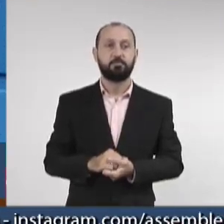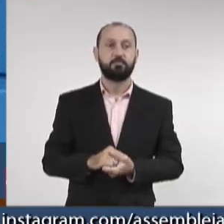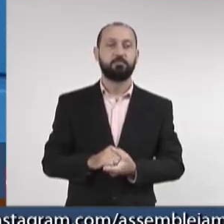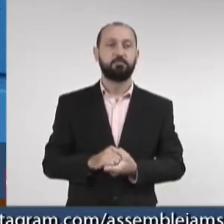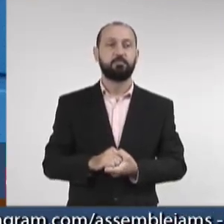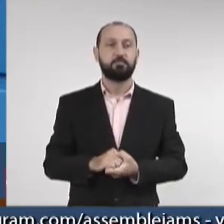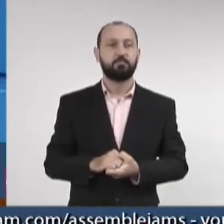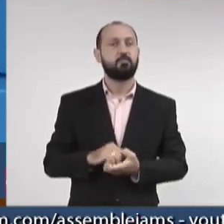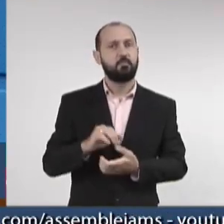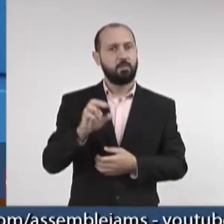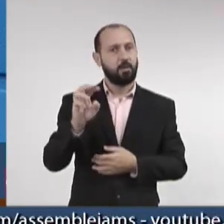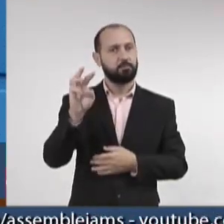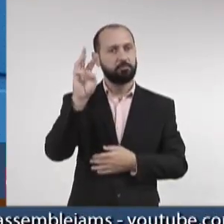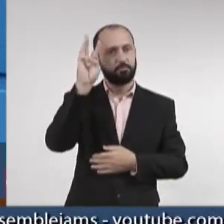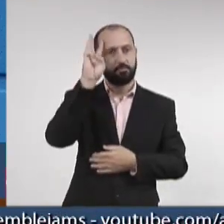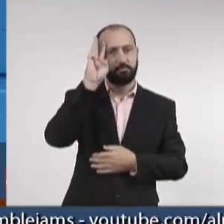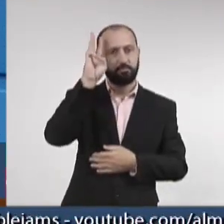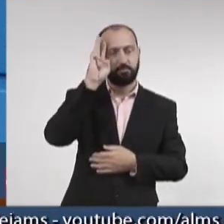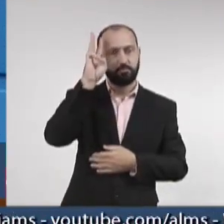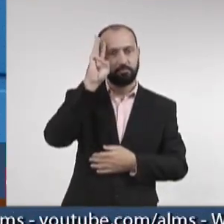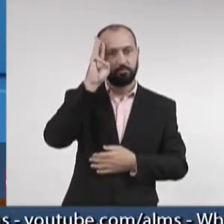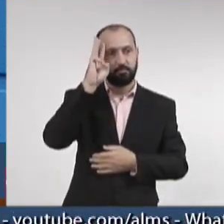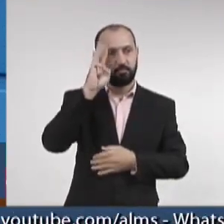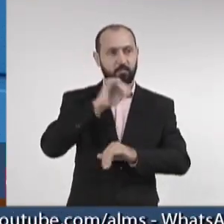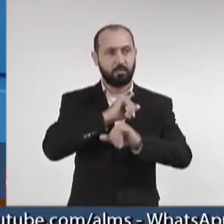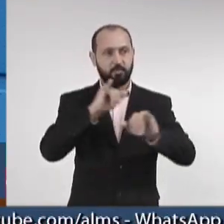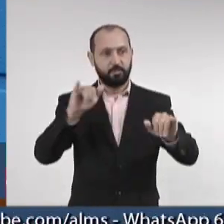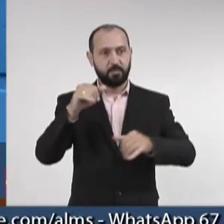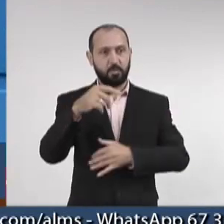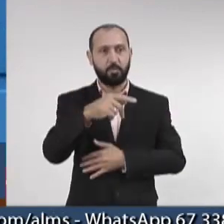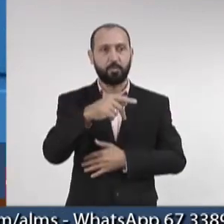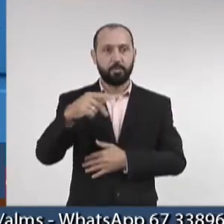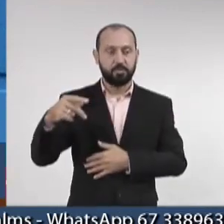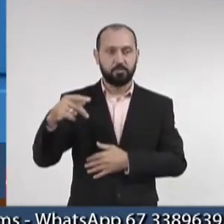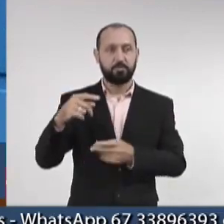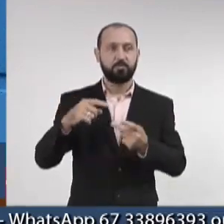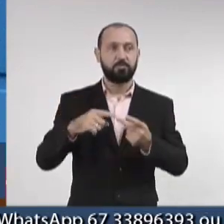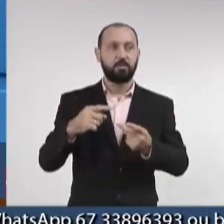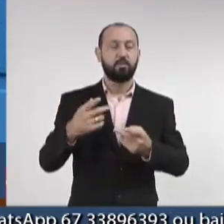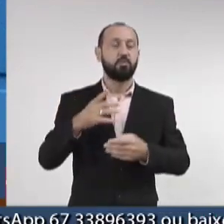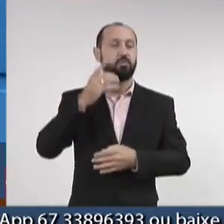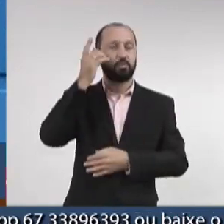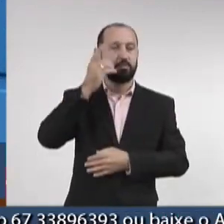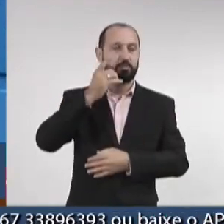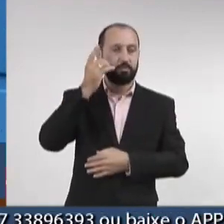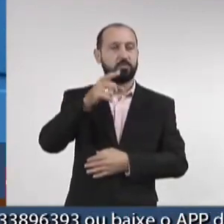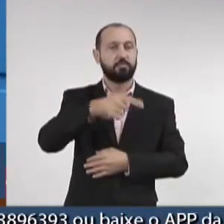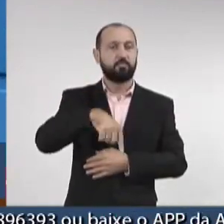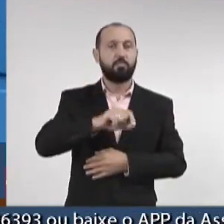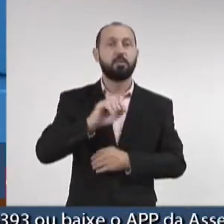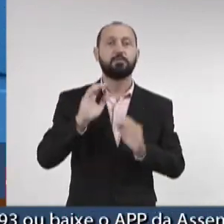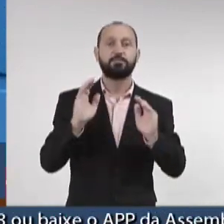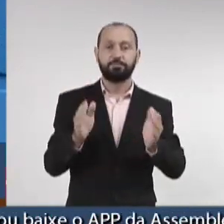Na terça-feira, eu comuniquei aqui ao presidente e também aos nobres pares que estavam no